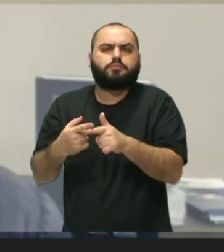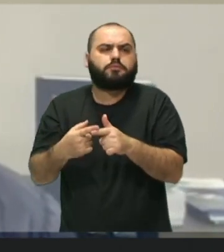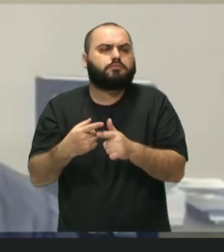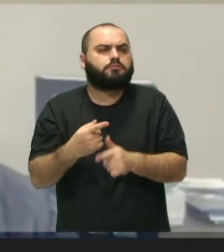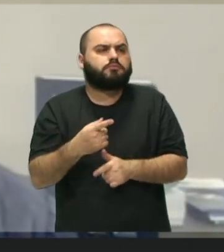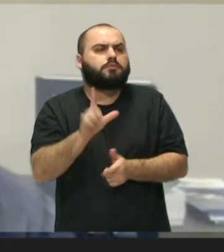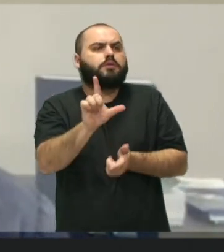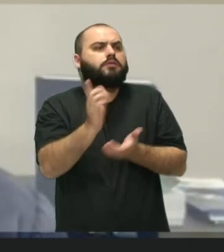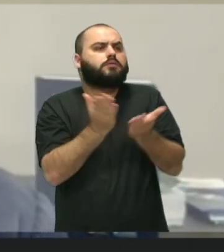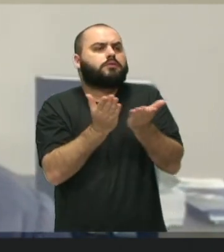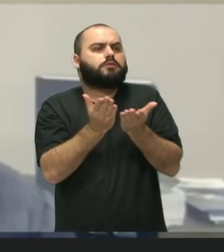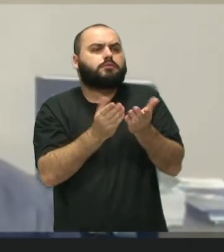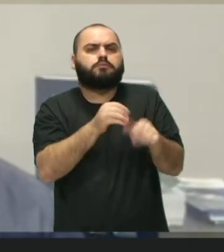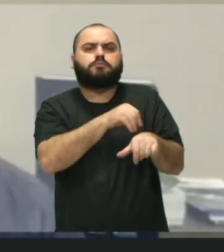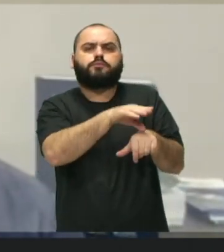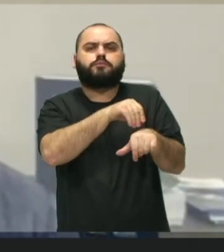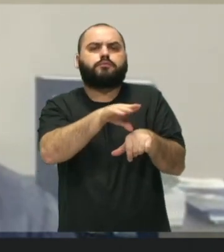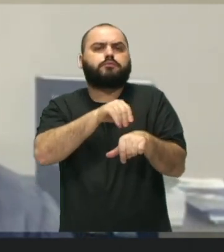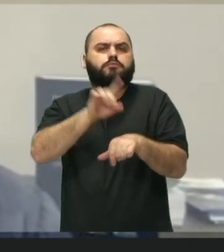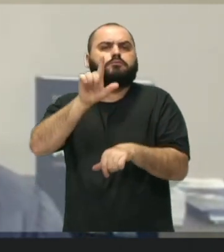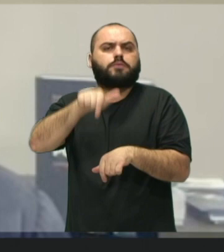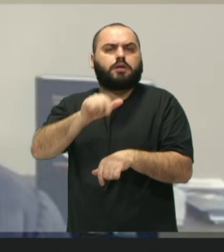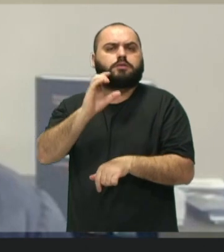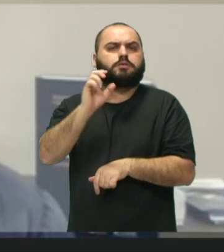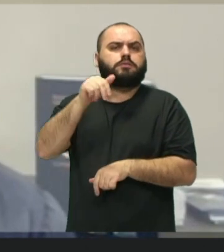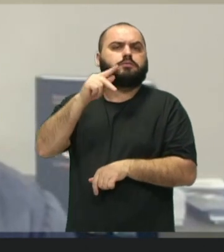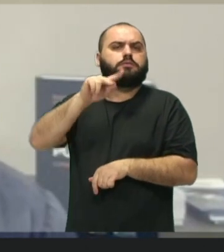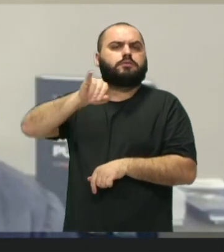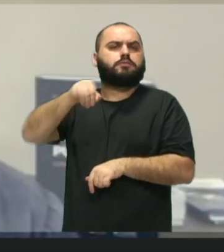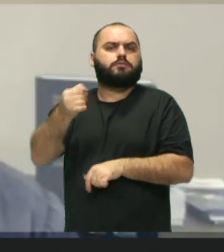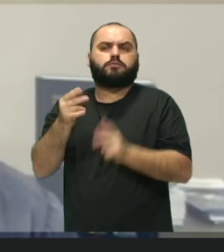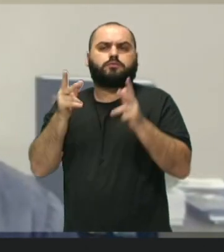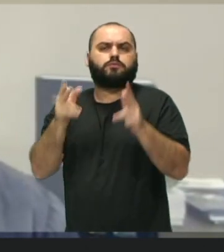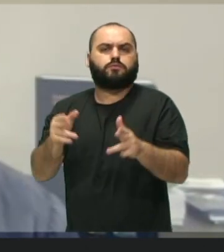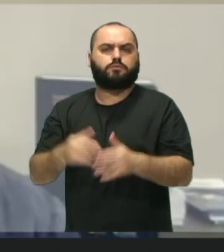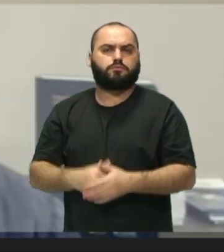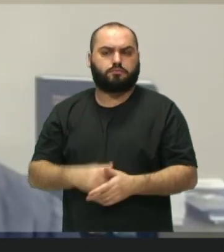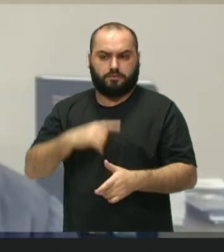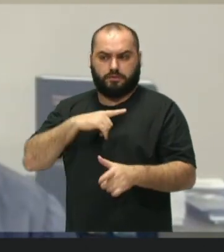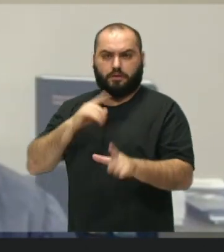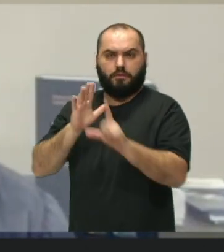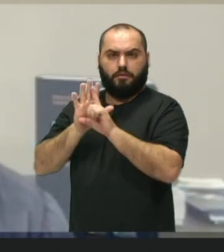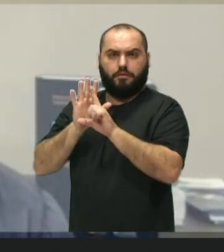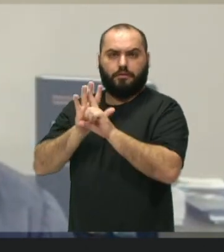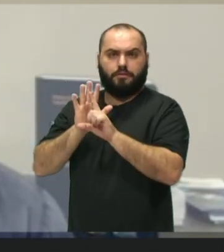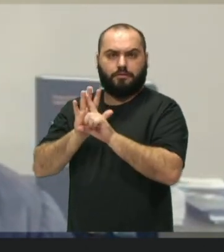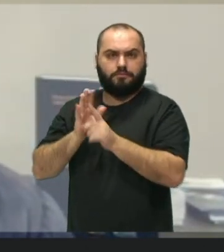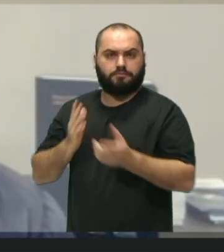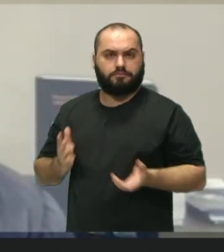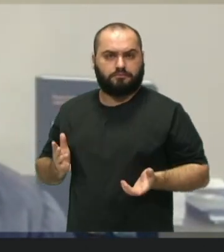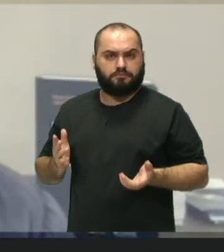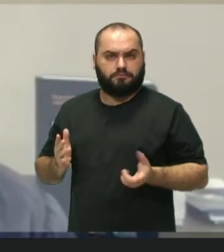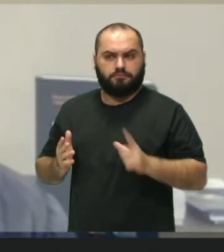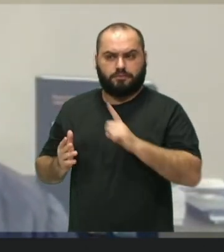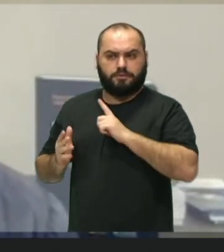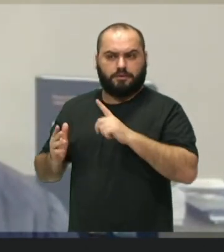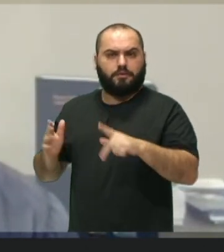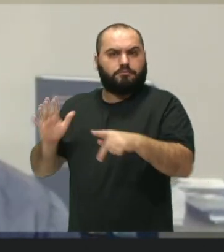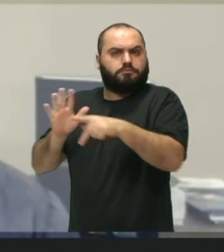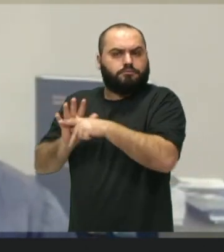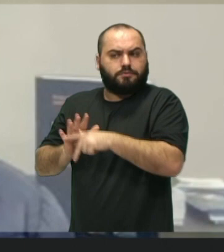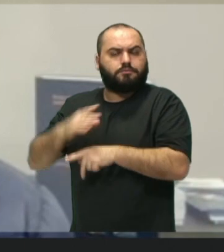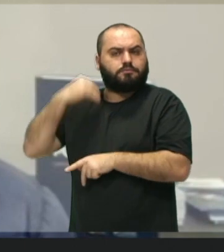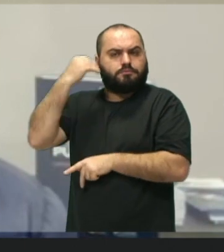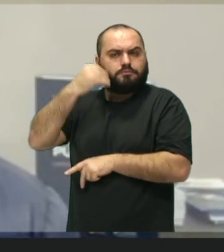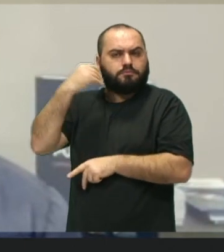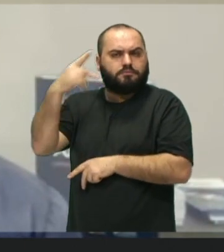um CNPJ. Mais do que isso, ele é um CNPJ que está atrelado a uma lei. Então, tenha a sua própria experiência.